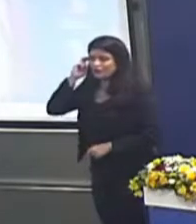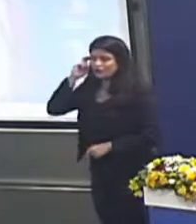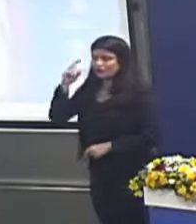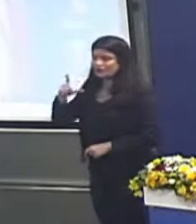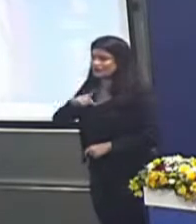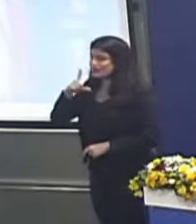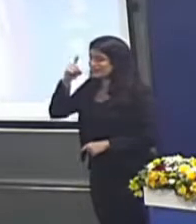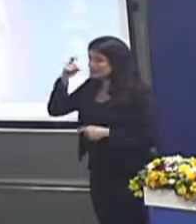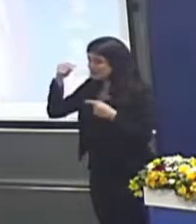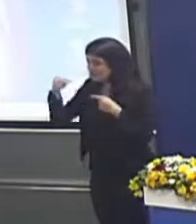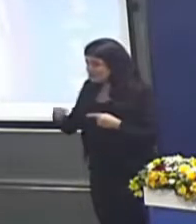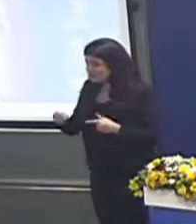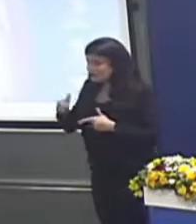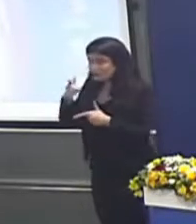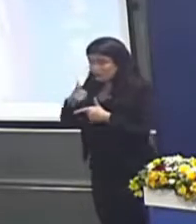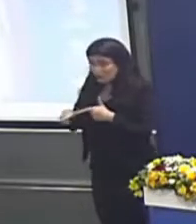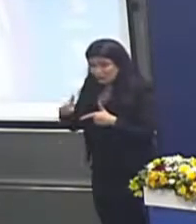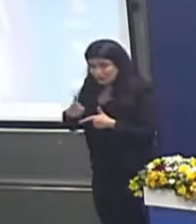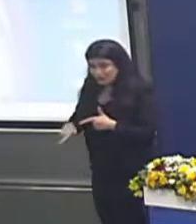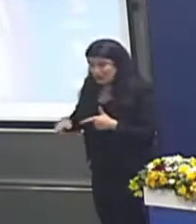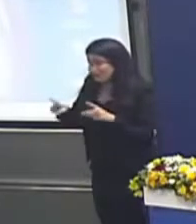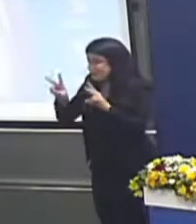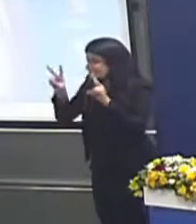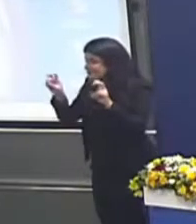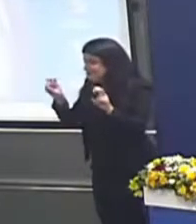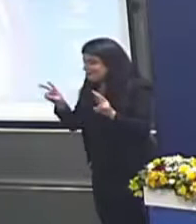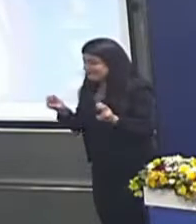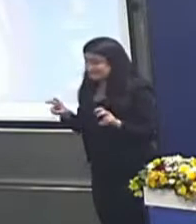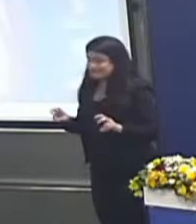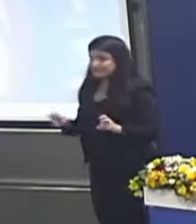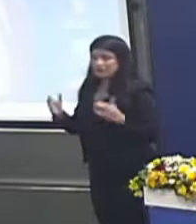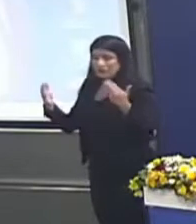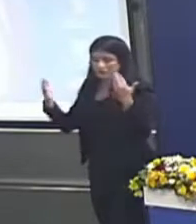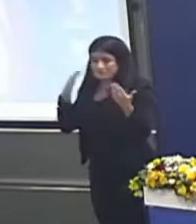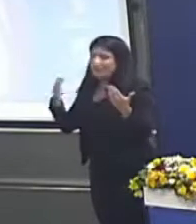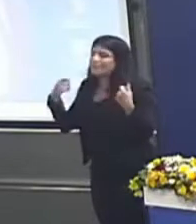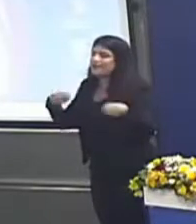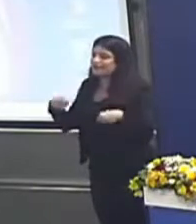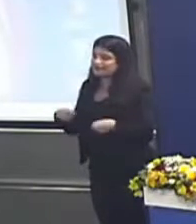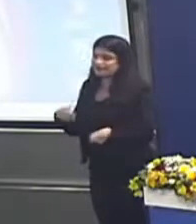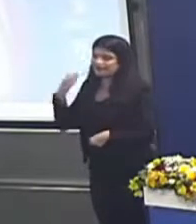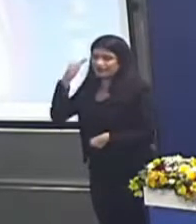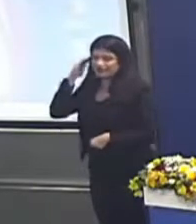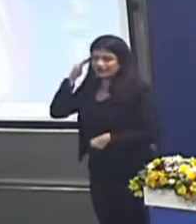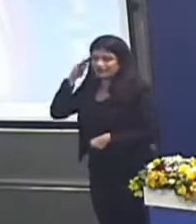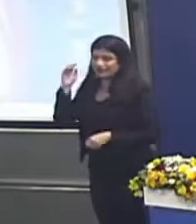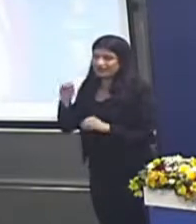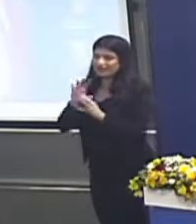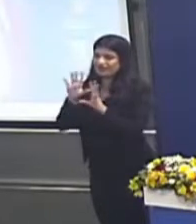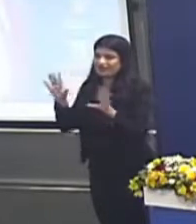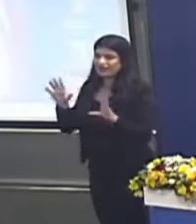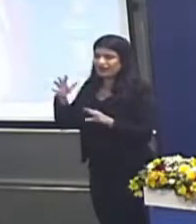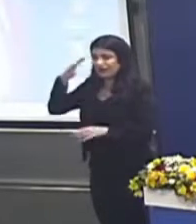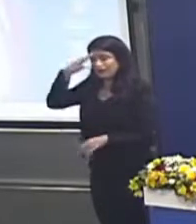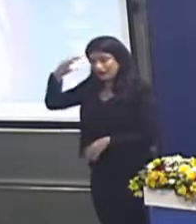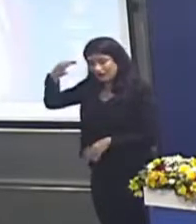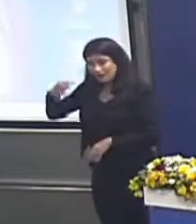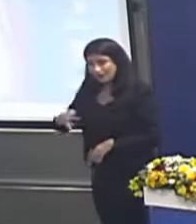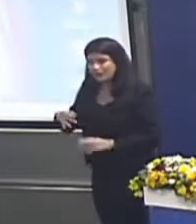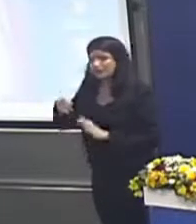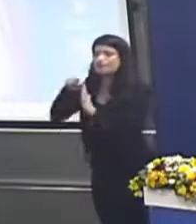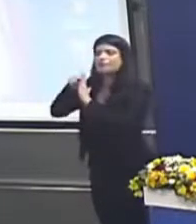tem desafios, tem problemas, tem questões que a psicologia precisa entender, precisa compreender,